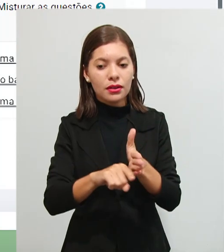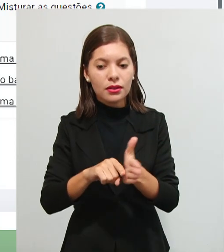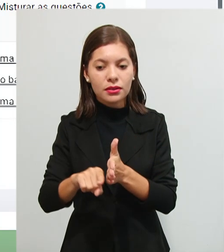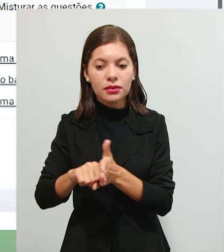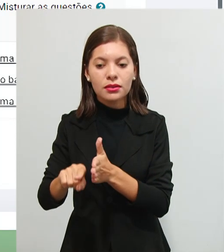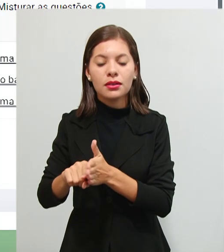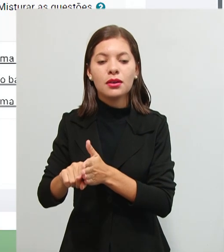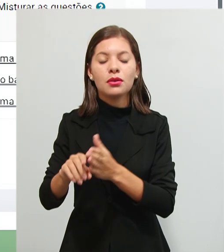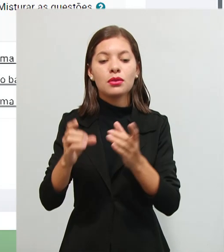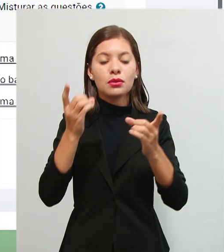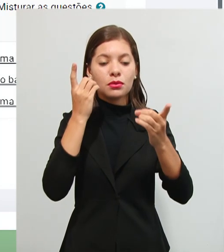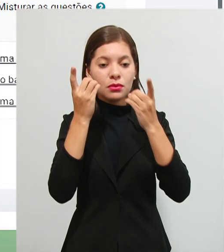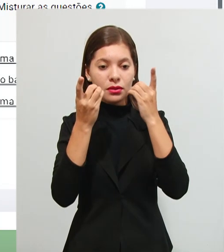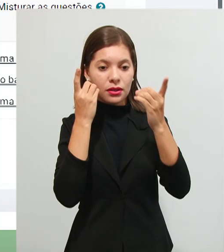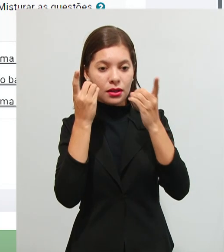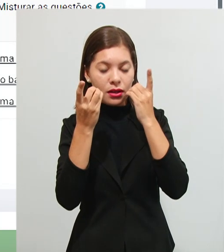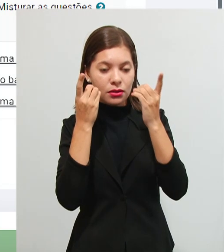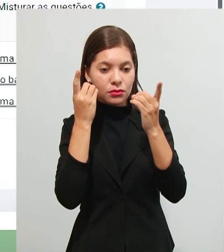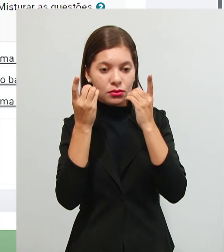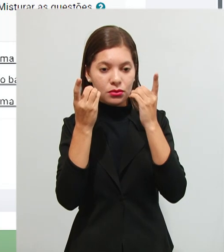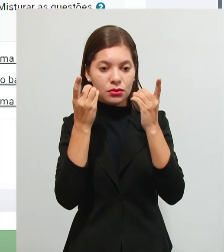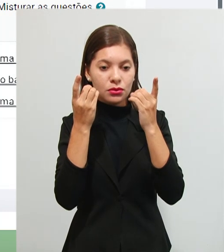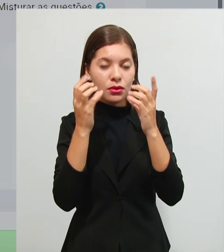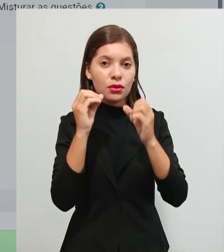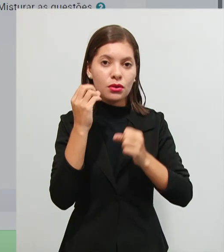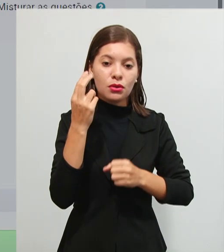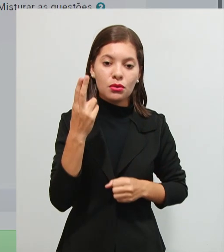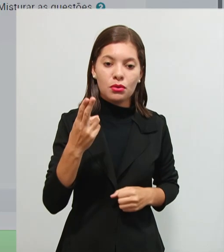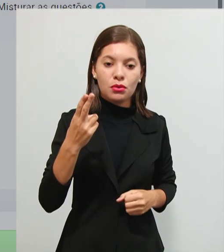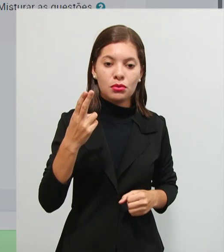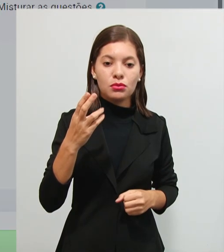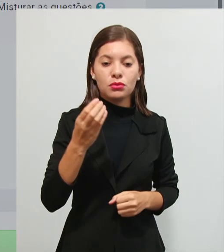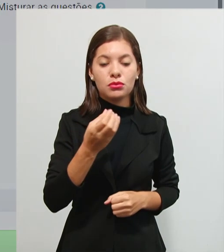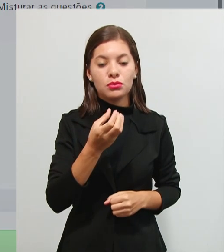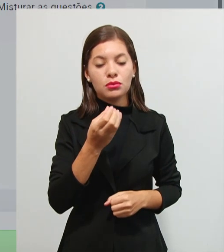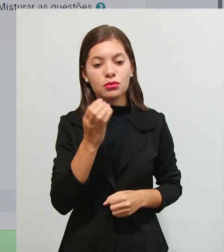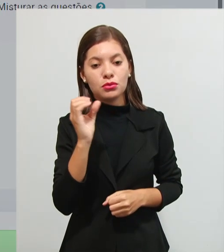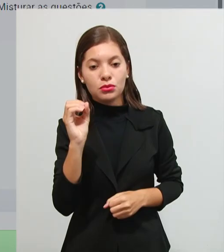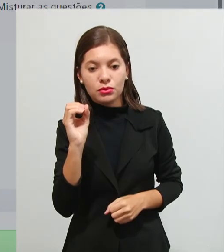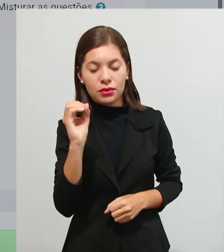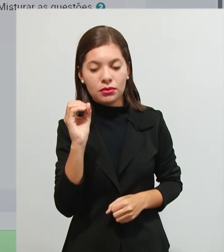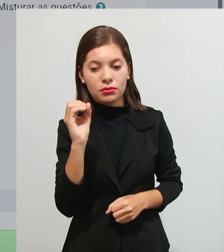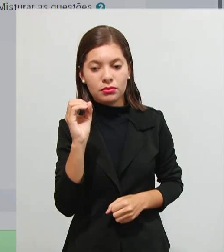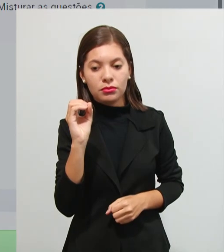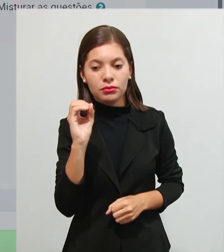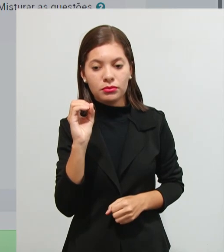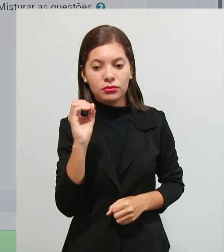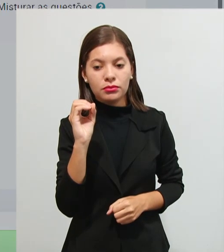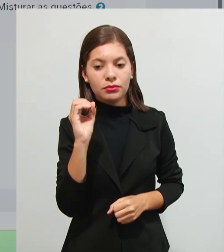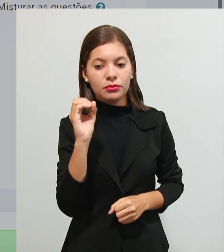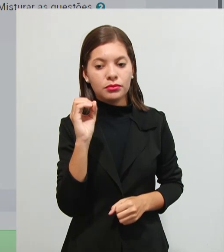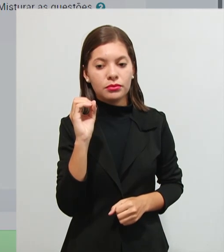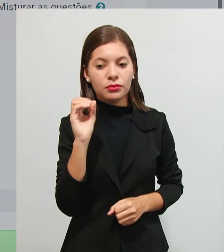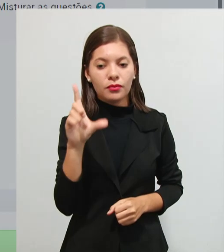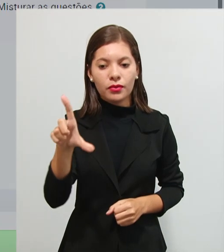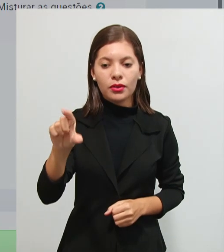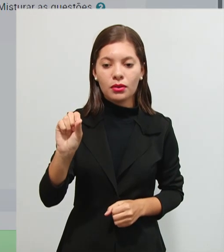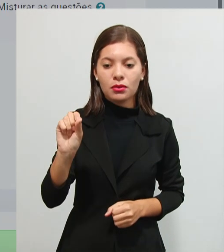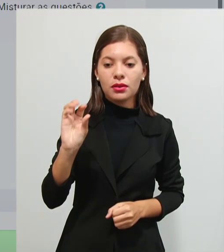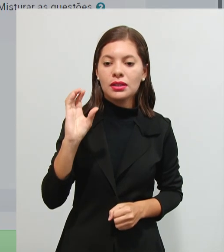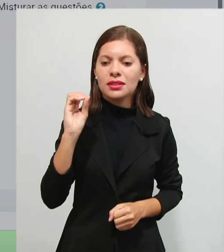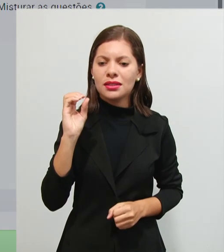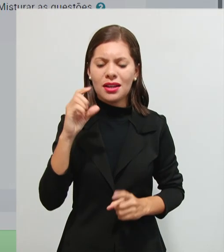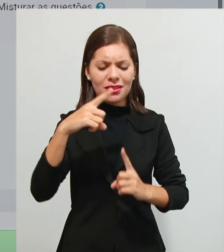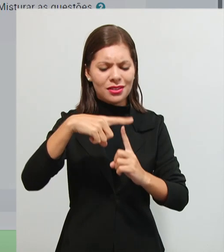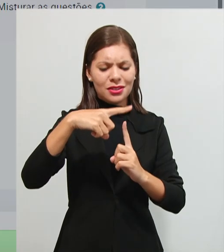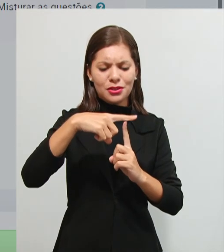dados, do banco de questões, ou uma questão do zero. Então, vou escolher uma questão do zero e eu tenho diversos